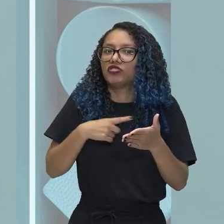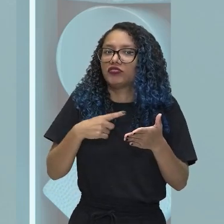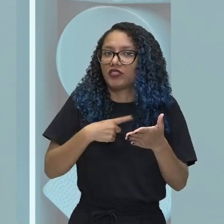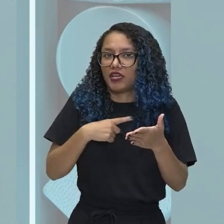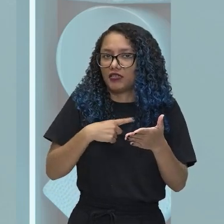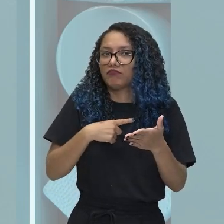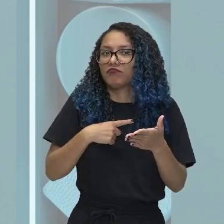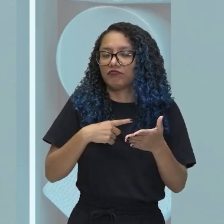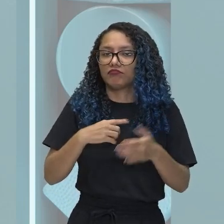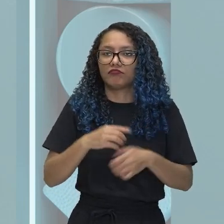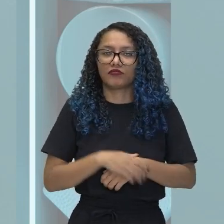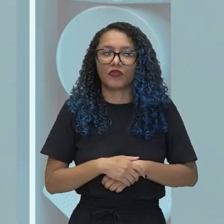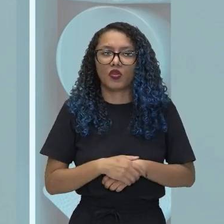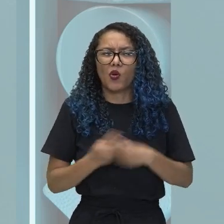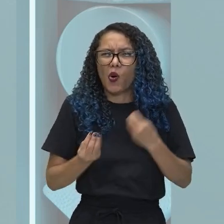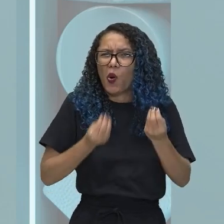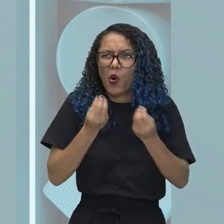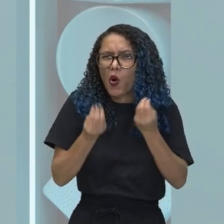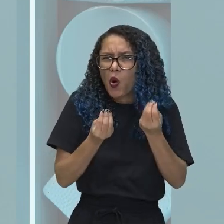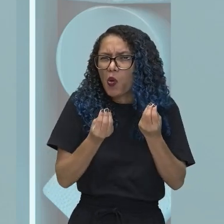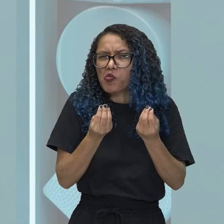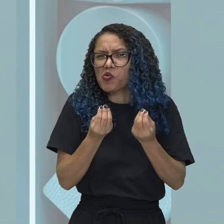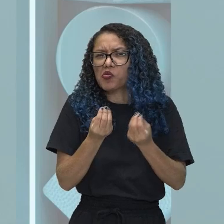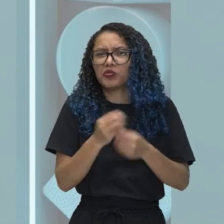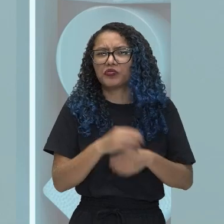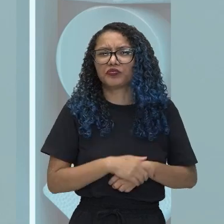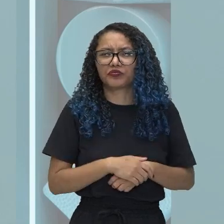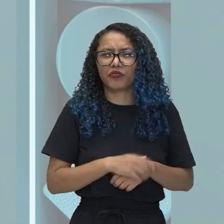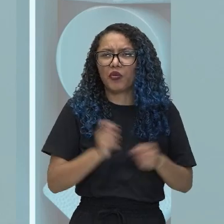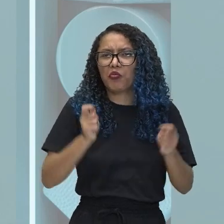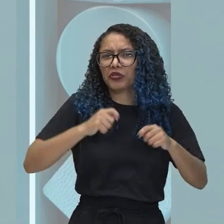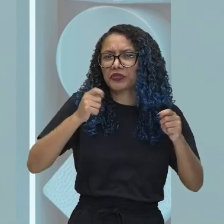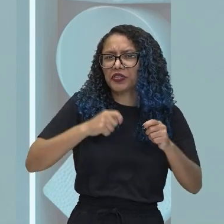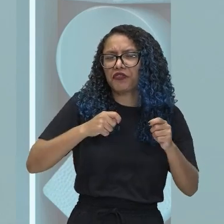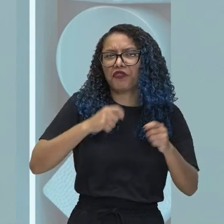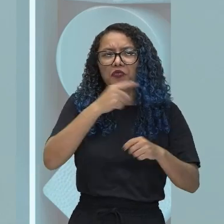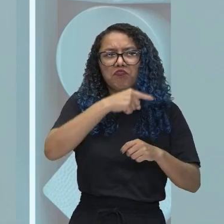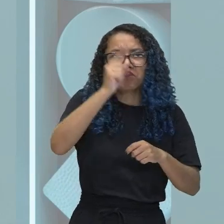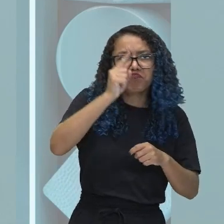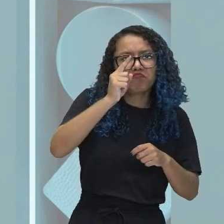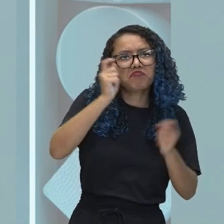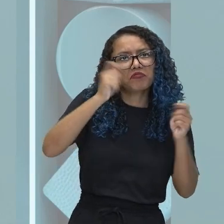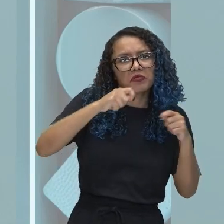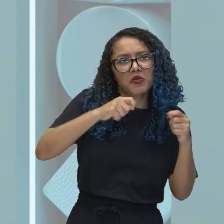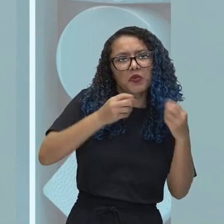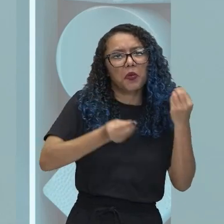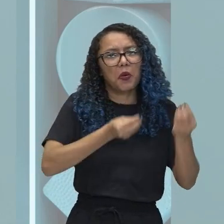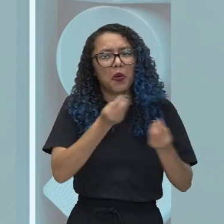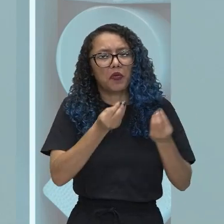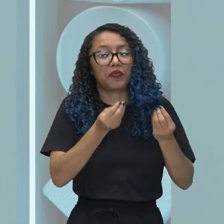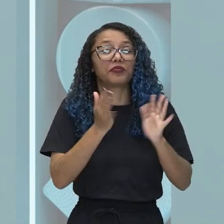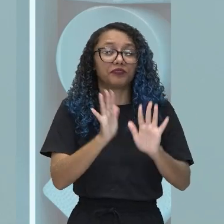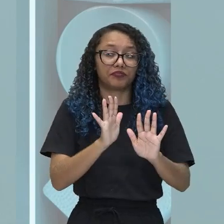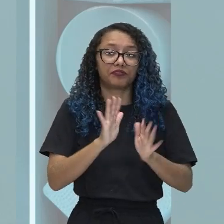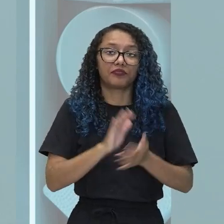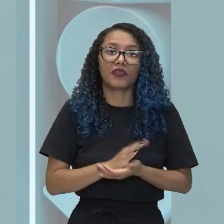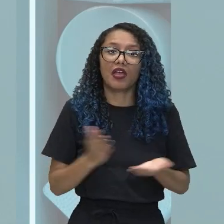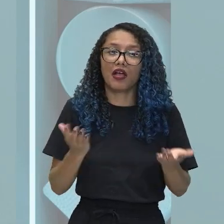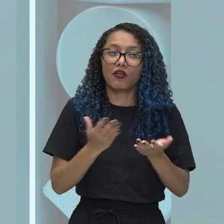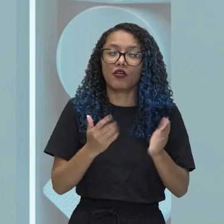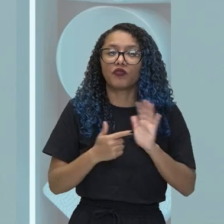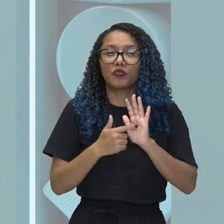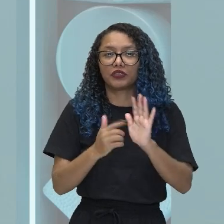quando eu devo acentuar Tais palavras aguarde um pouco vamos aqui eu trouxe aqui algumas